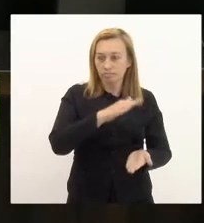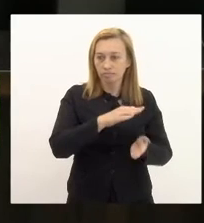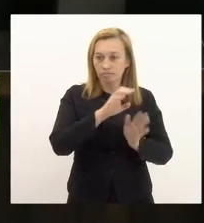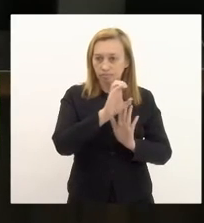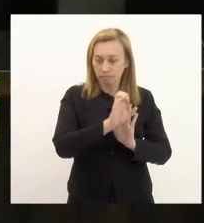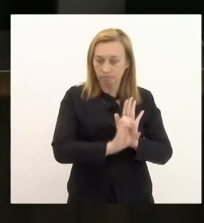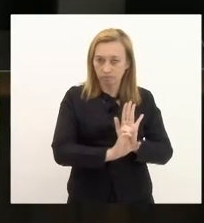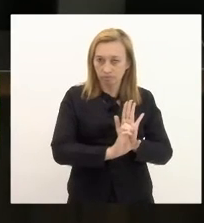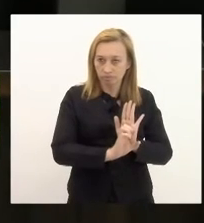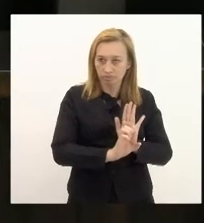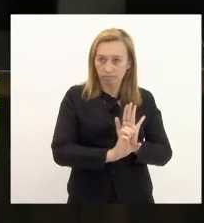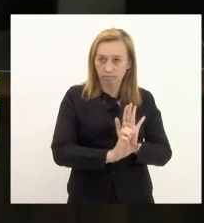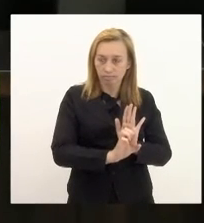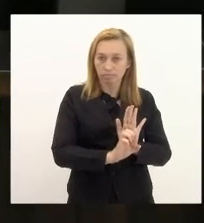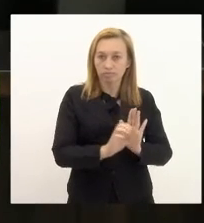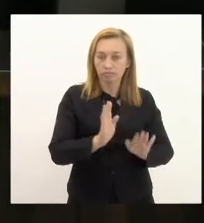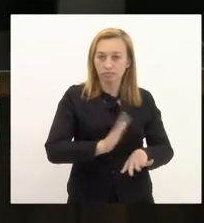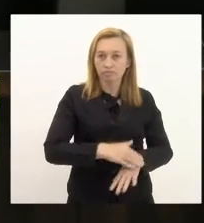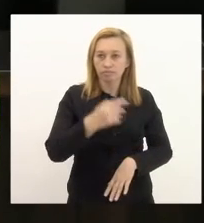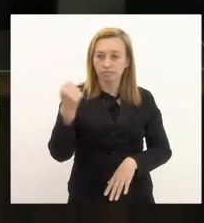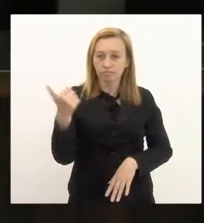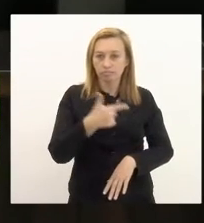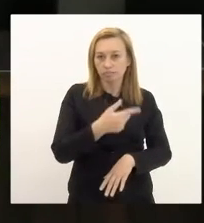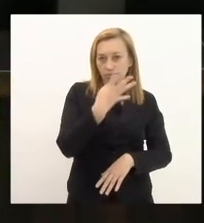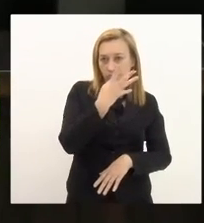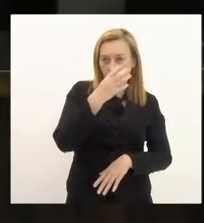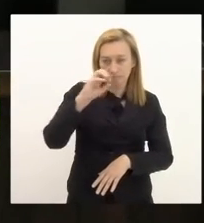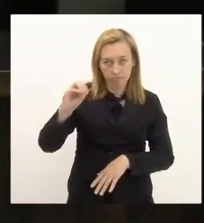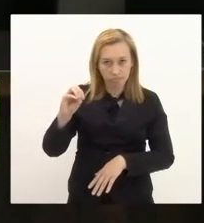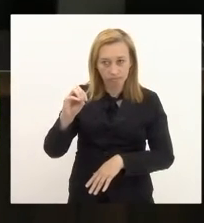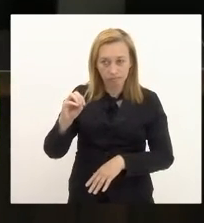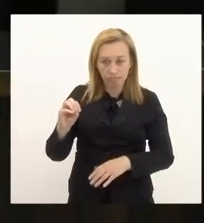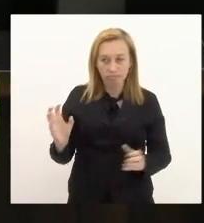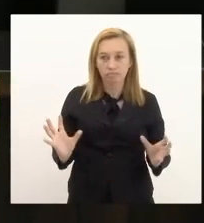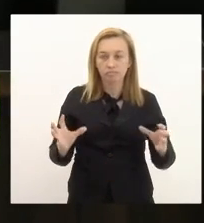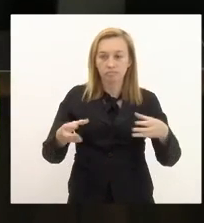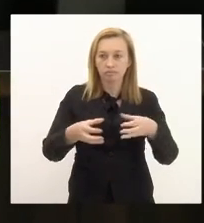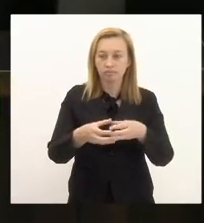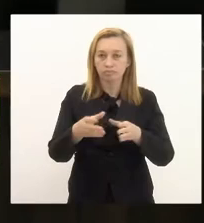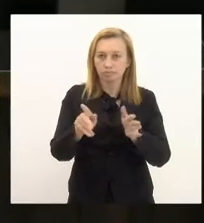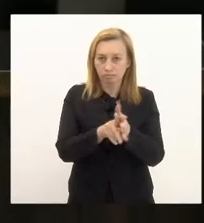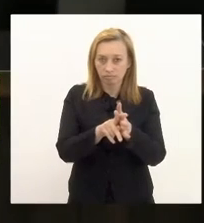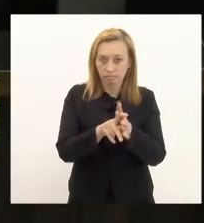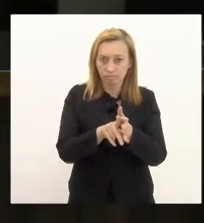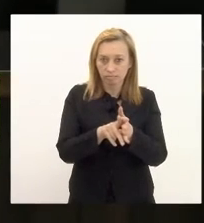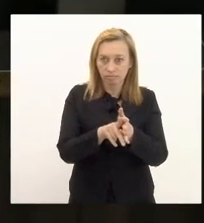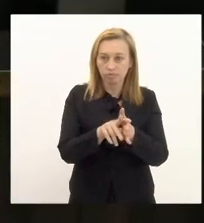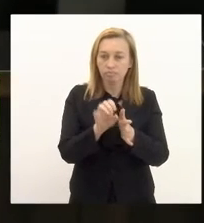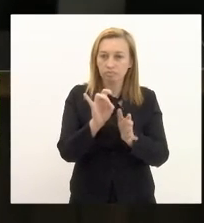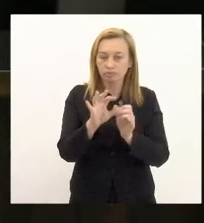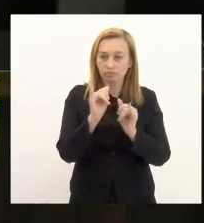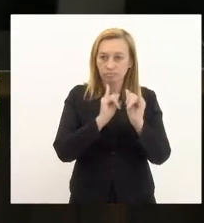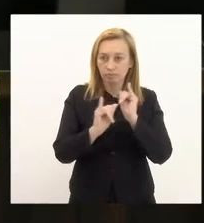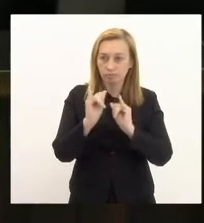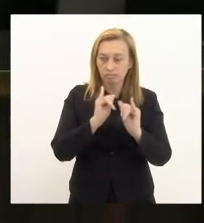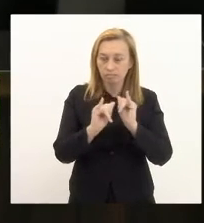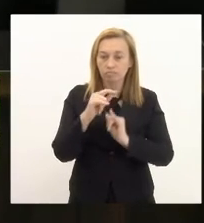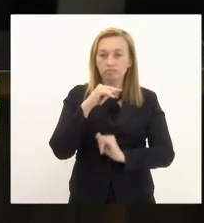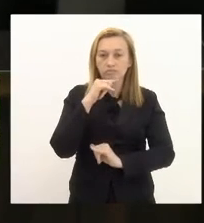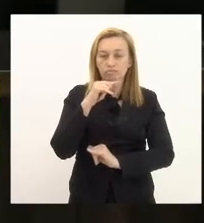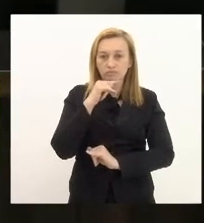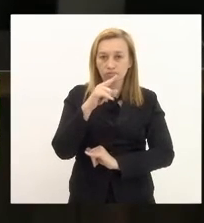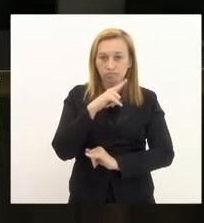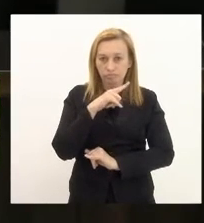emendas maior do que é 400 nos conjuntos dos projetos só em a tua uma